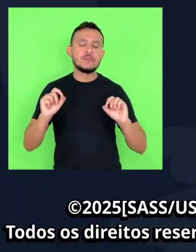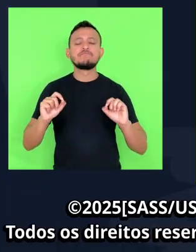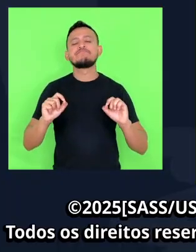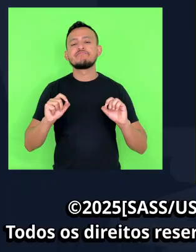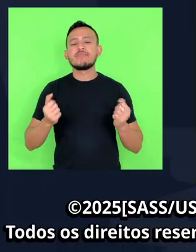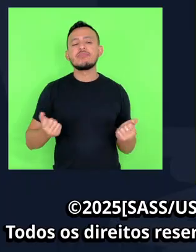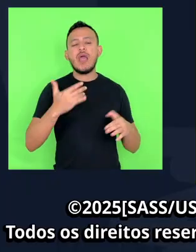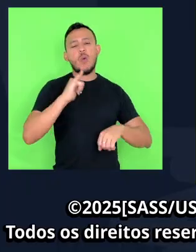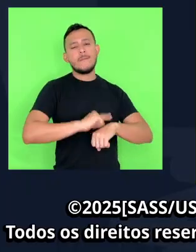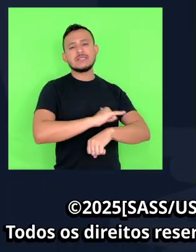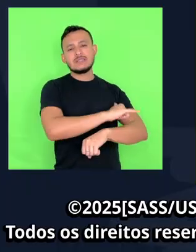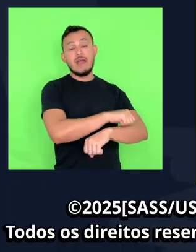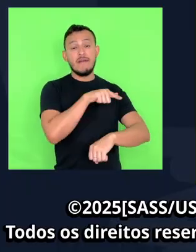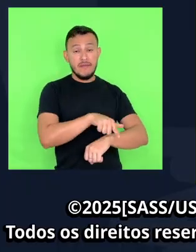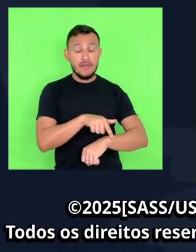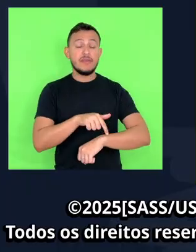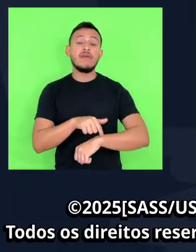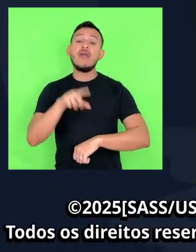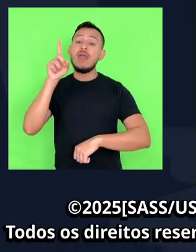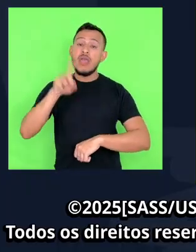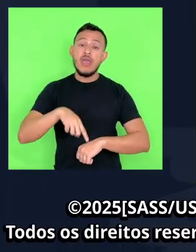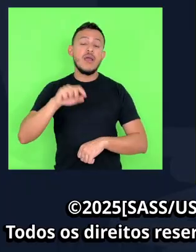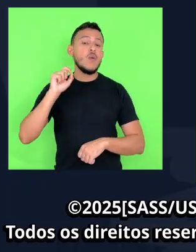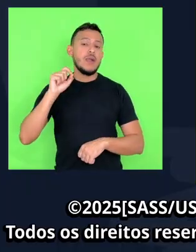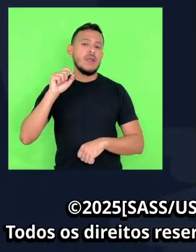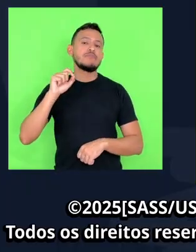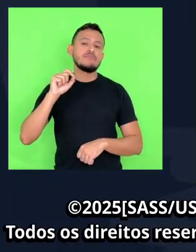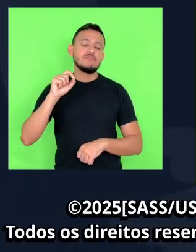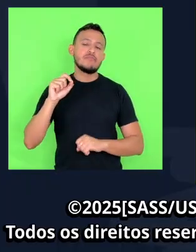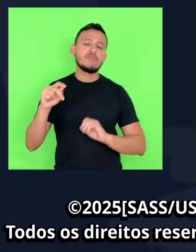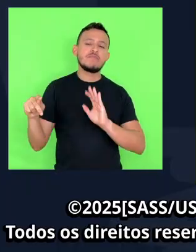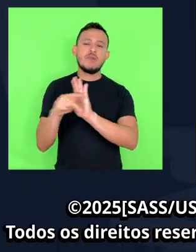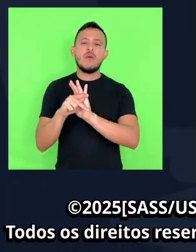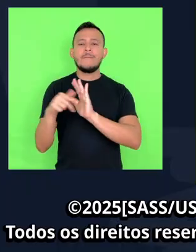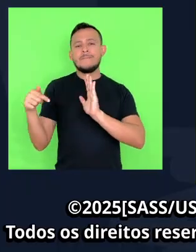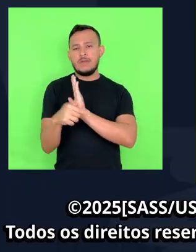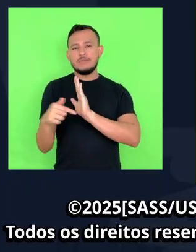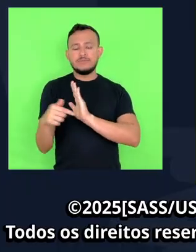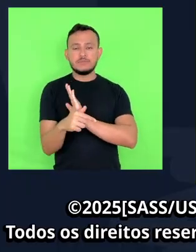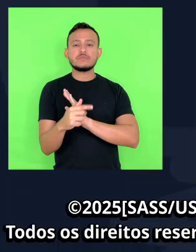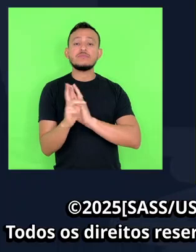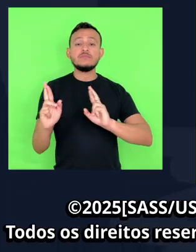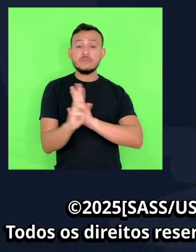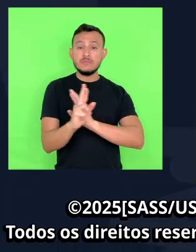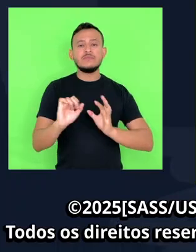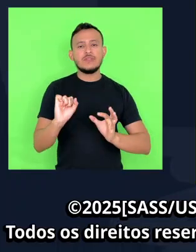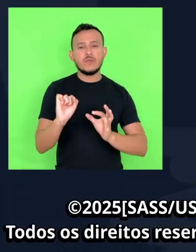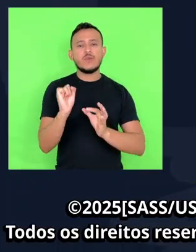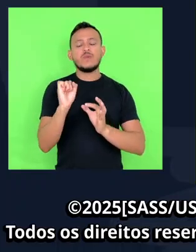a obesidade. Esses mecanismos são os mecanismos sugestivos da relação